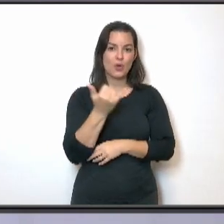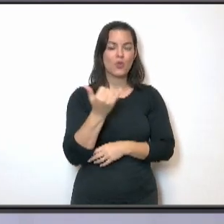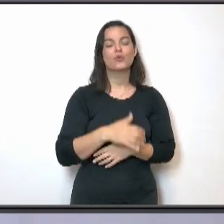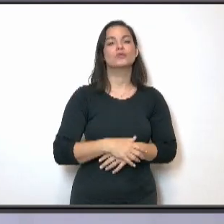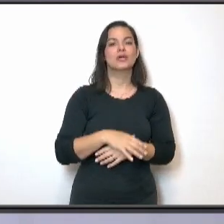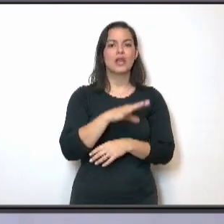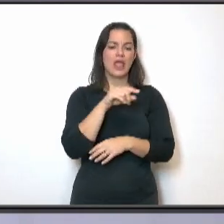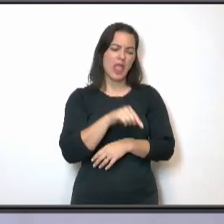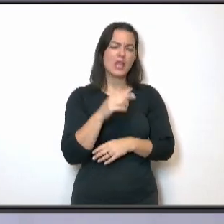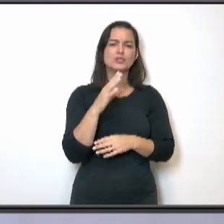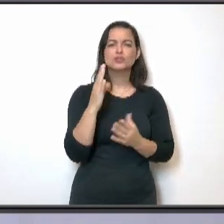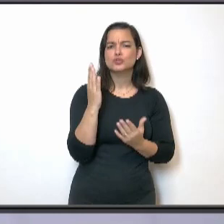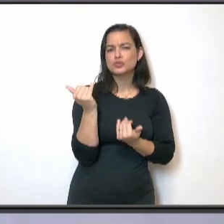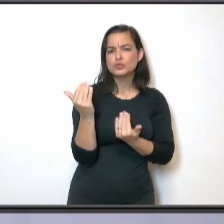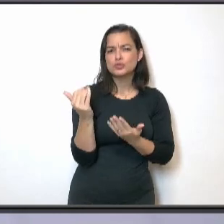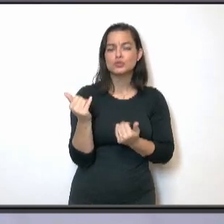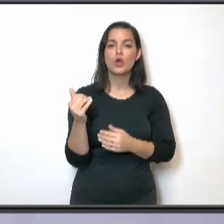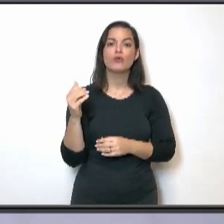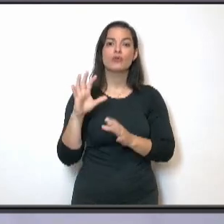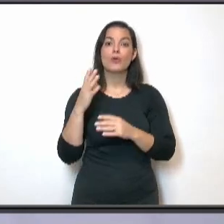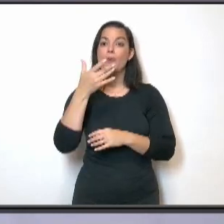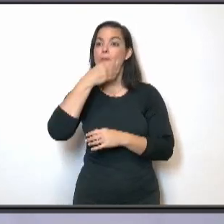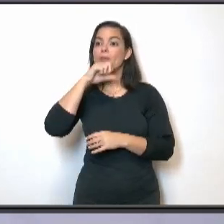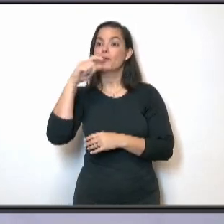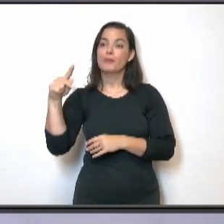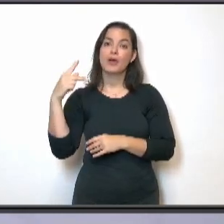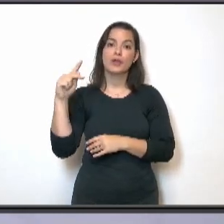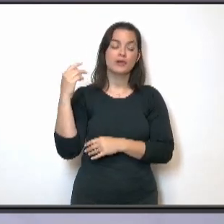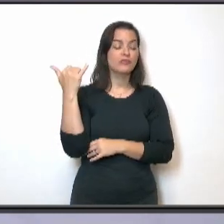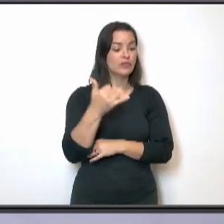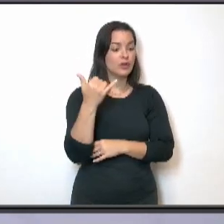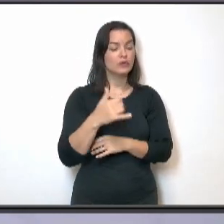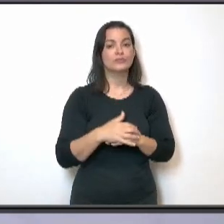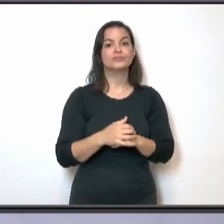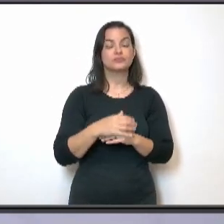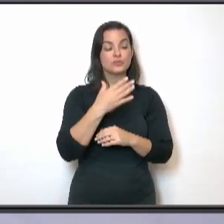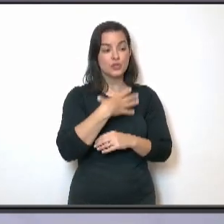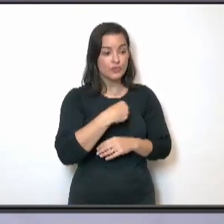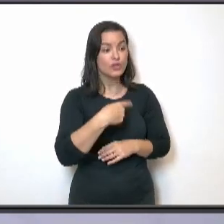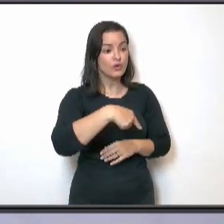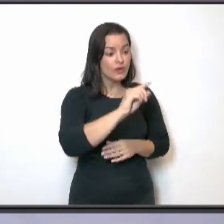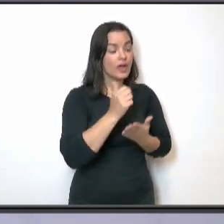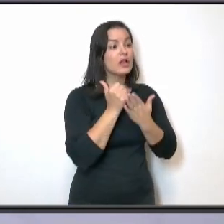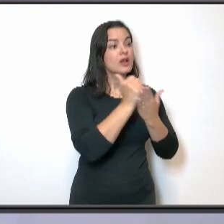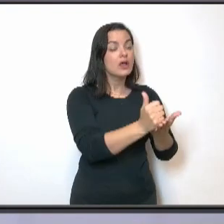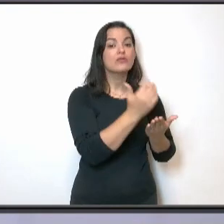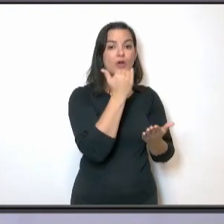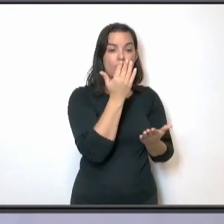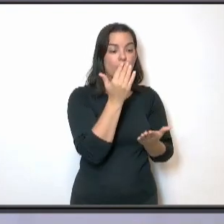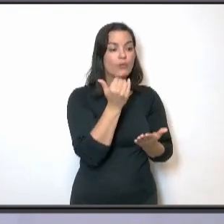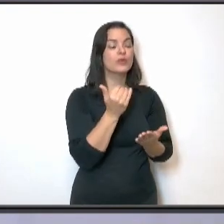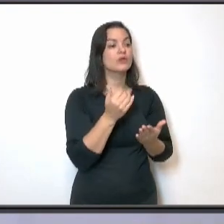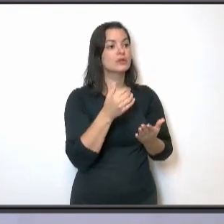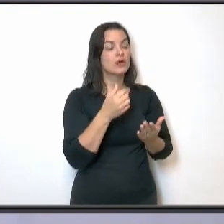filho, vai, que Deus colocou no meu coração, nós temos que mandar uma compra para a família do irmão tal. Ele foi no mercado,